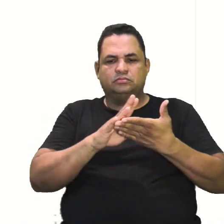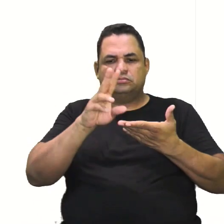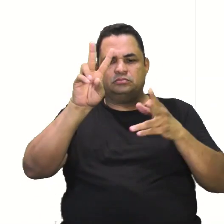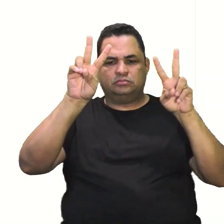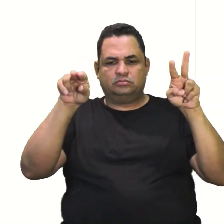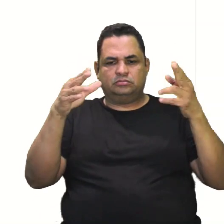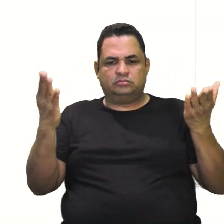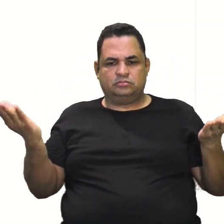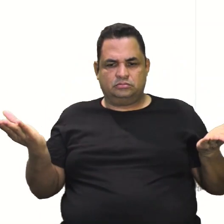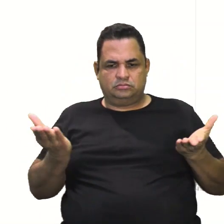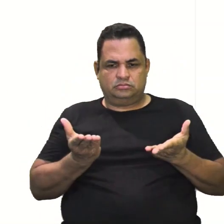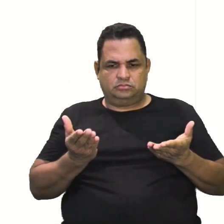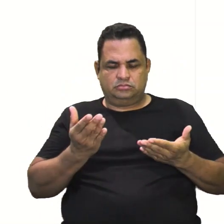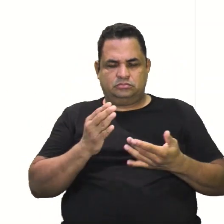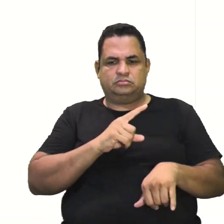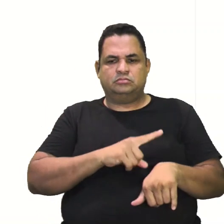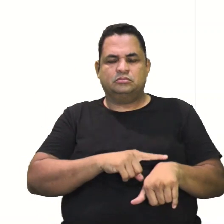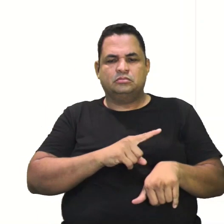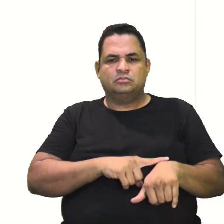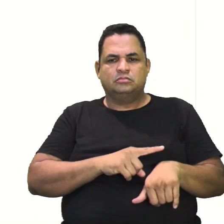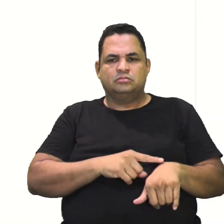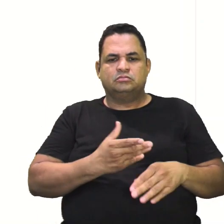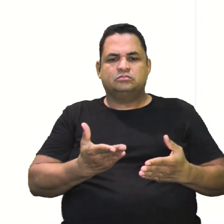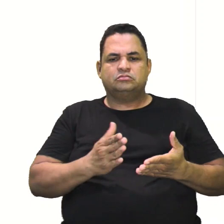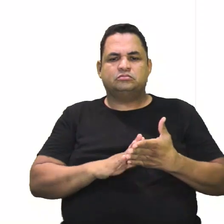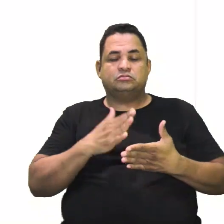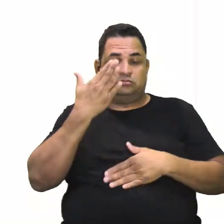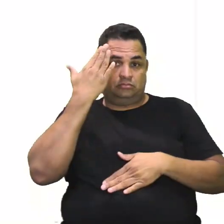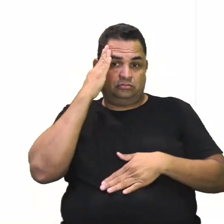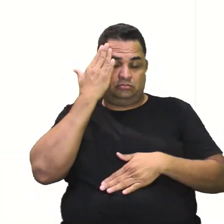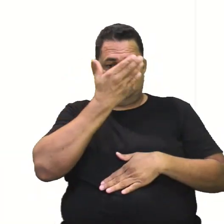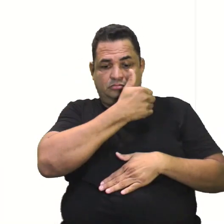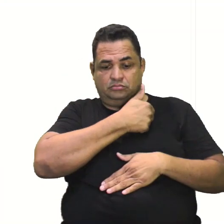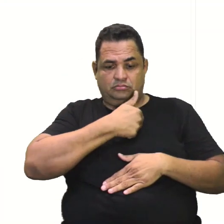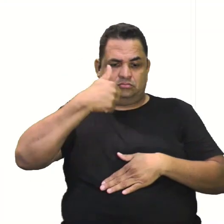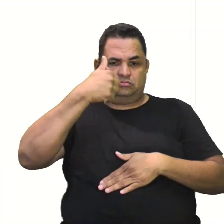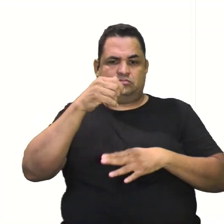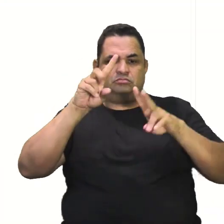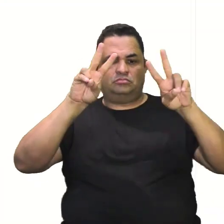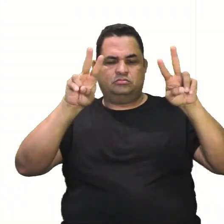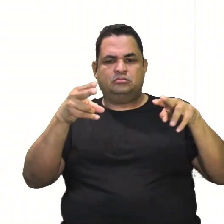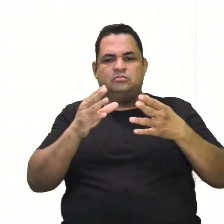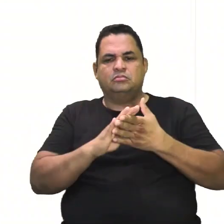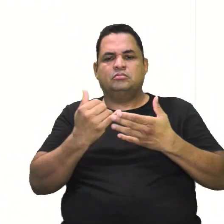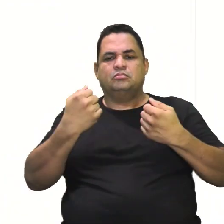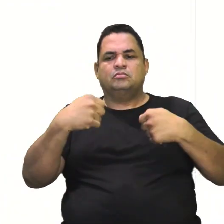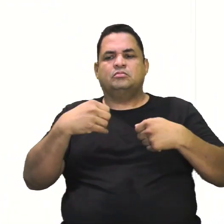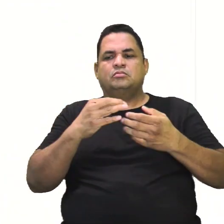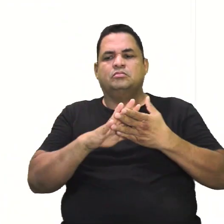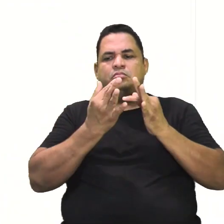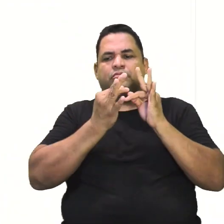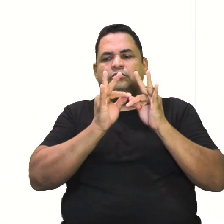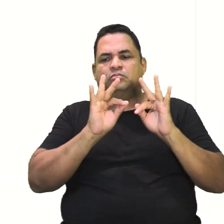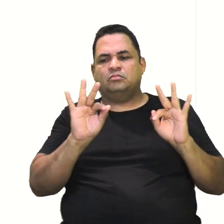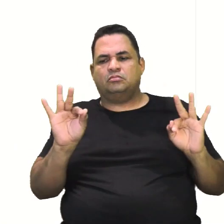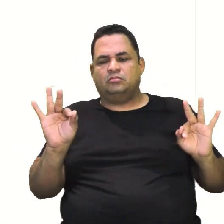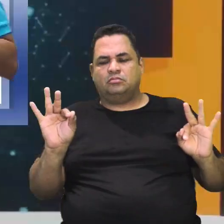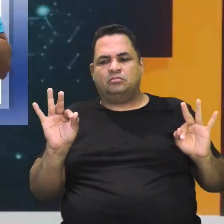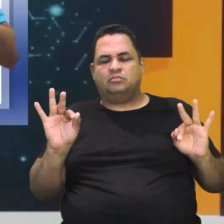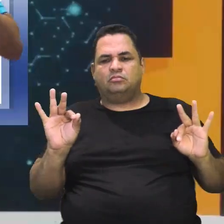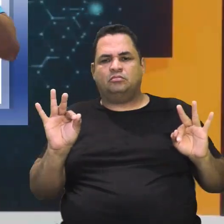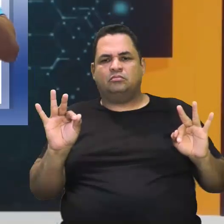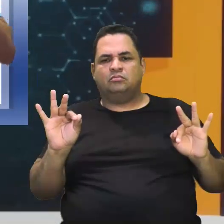assunto de agora. E para você ficar mais entendido do assunto, você pode